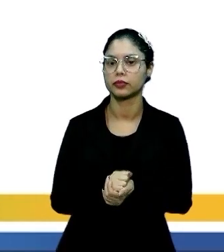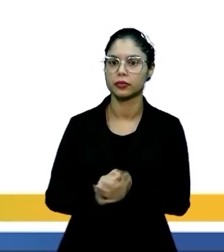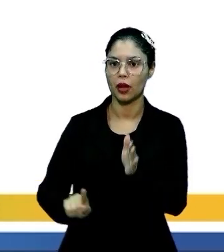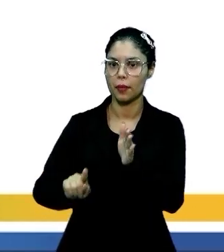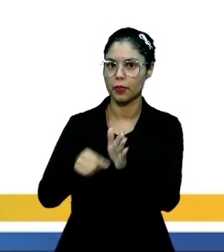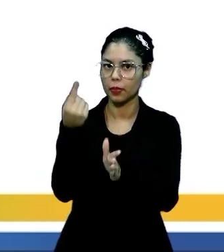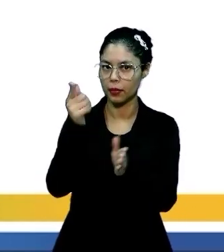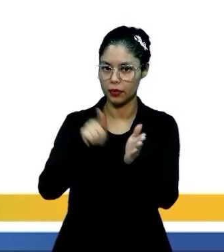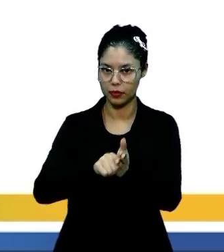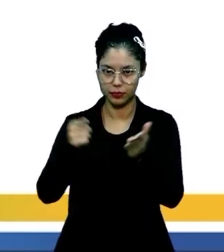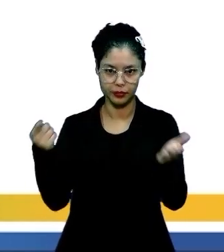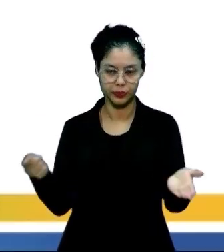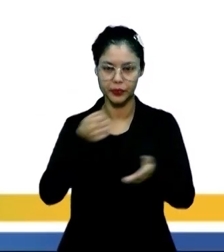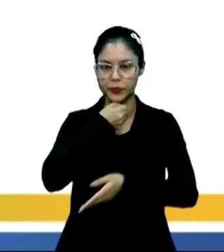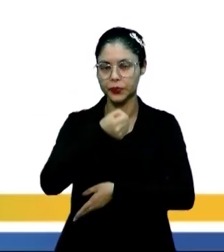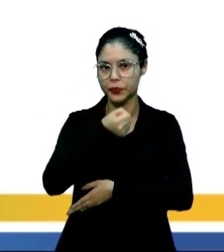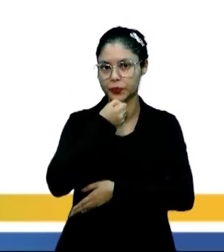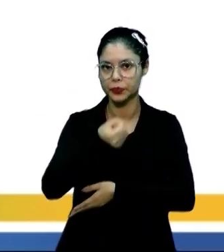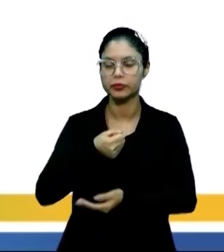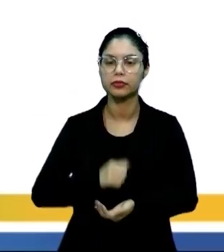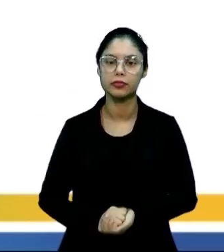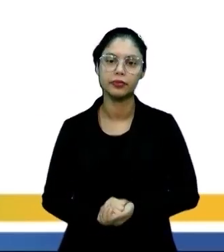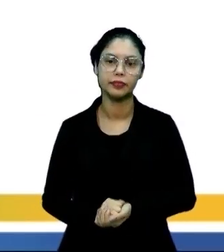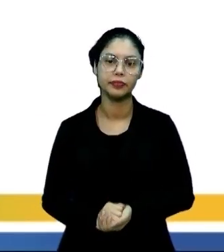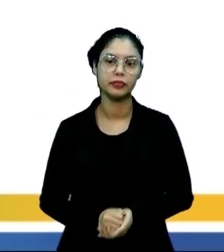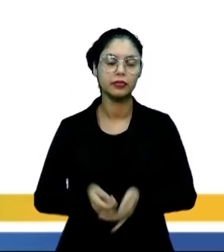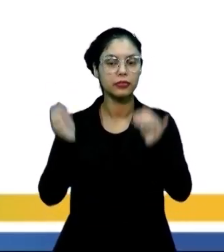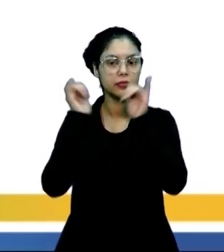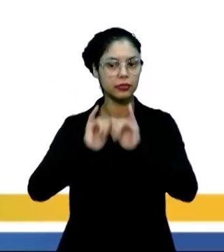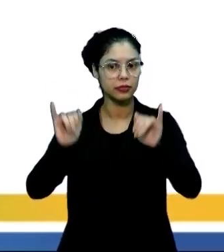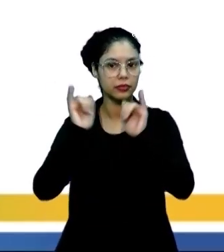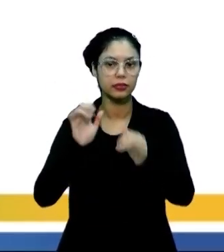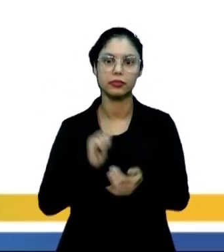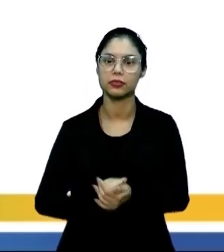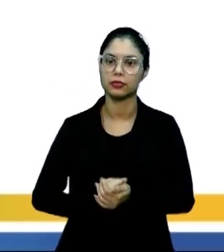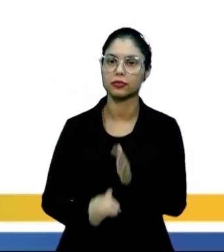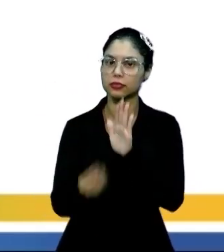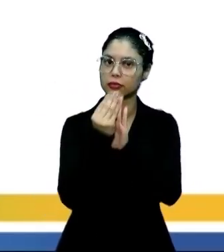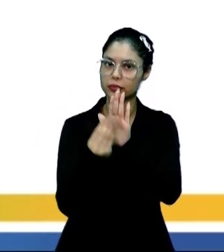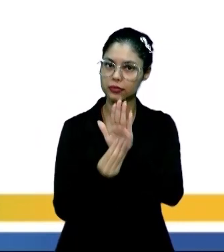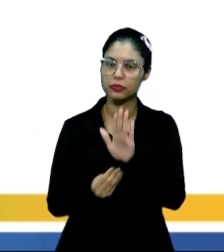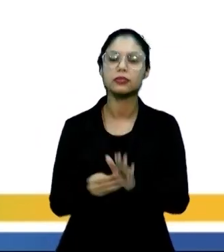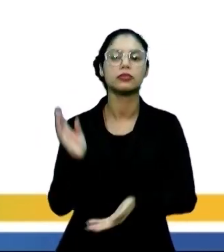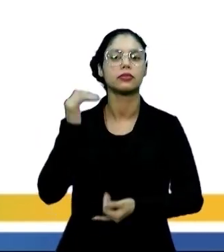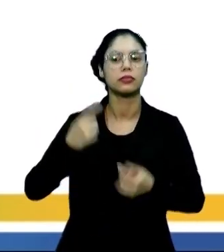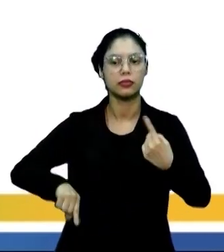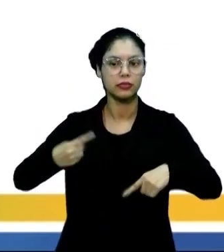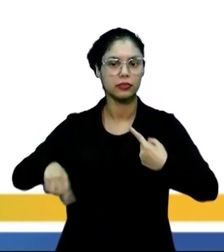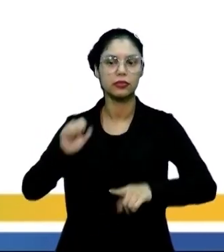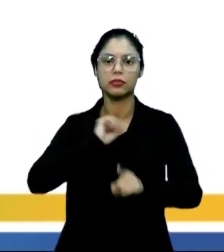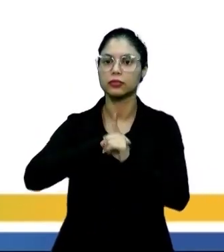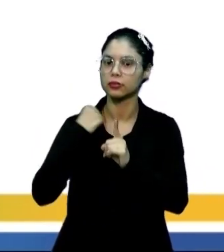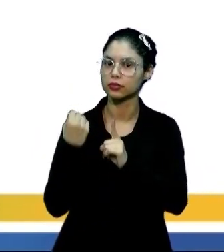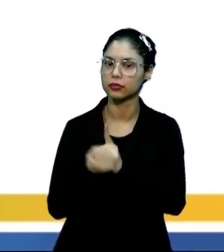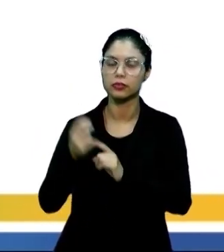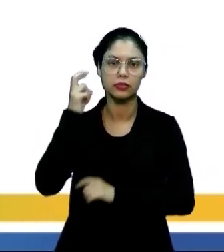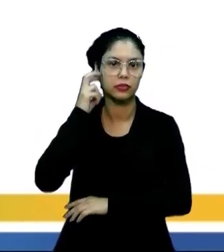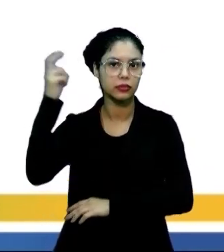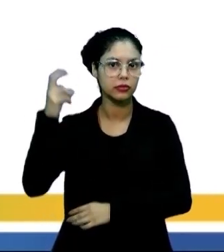ser a matéria-prima do jornalismo e ele noticia fatos políticos,